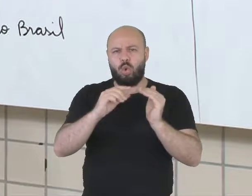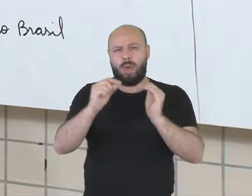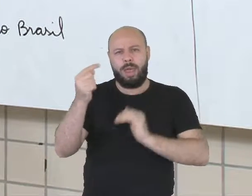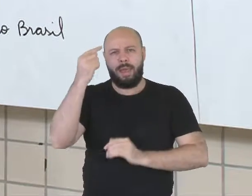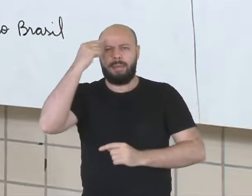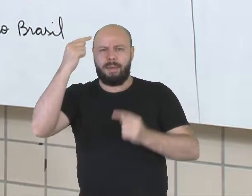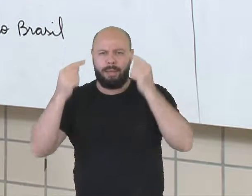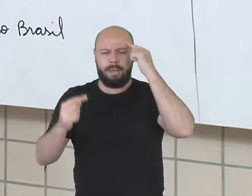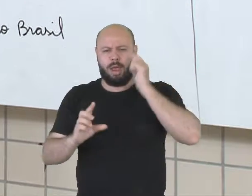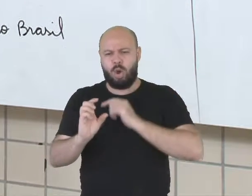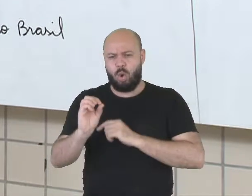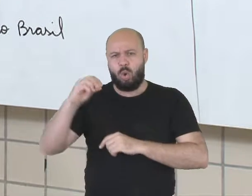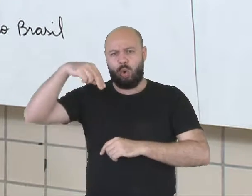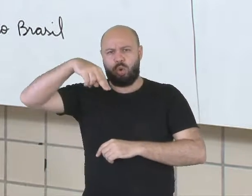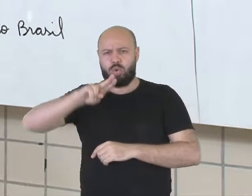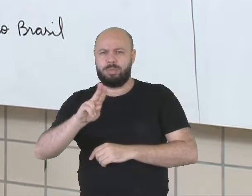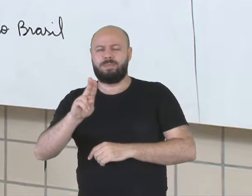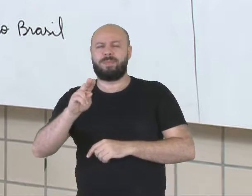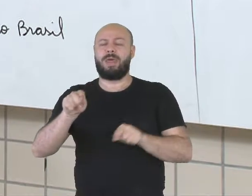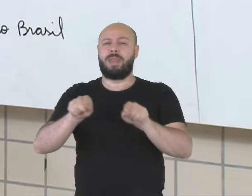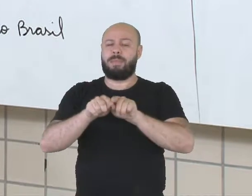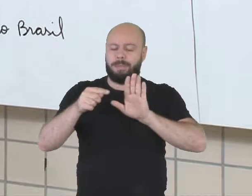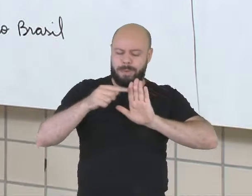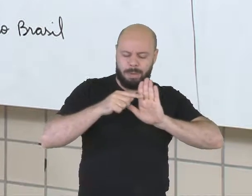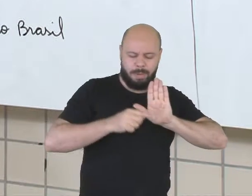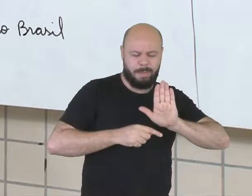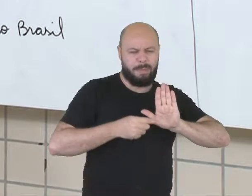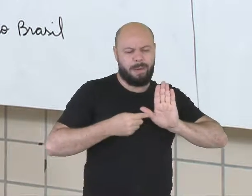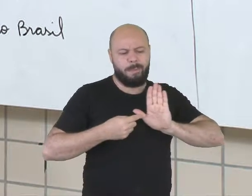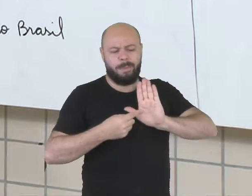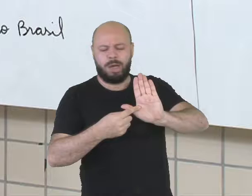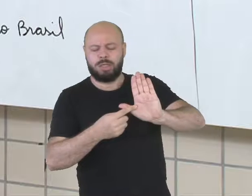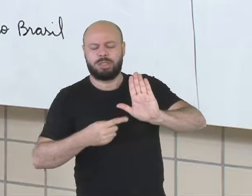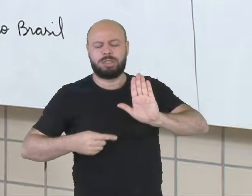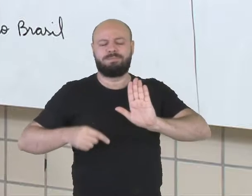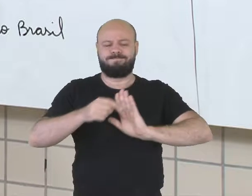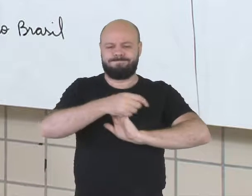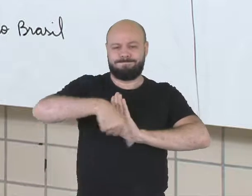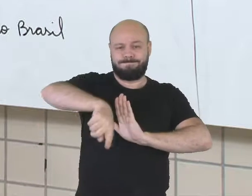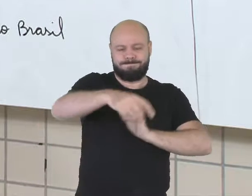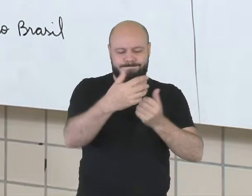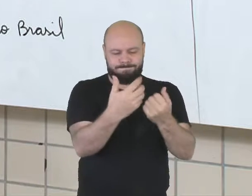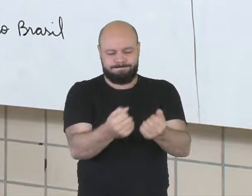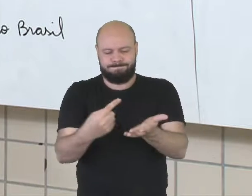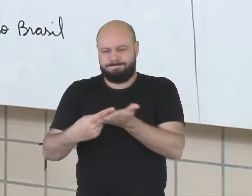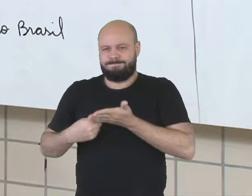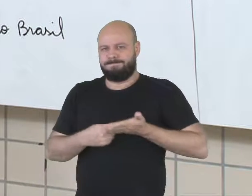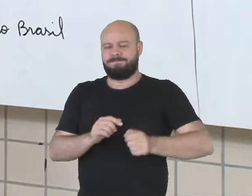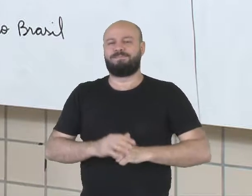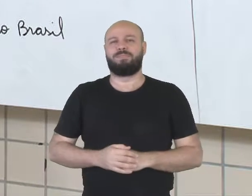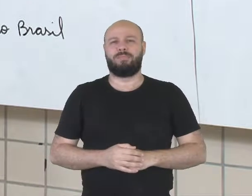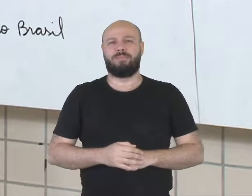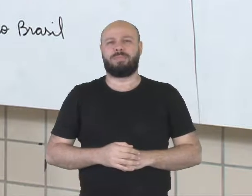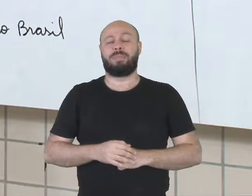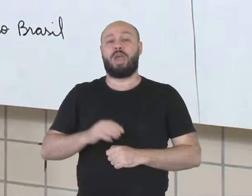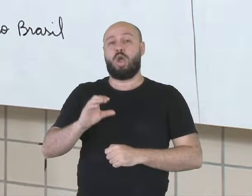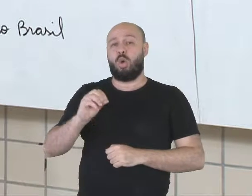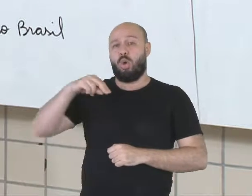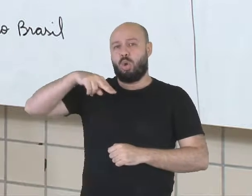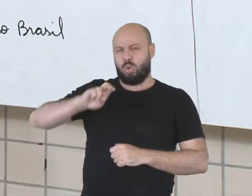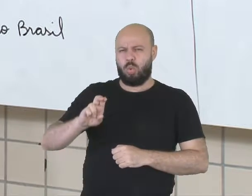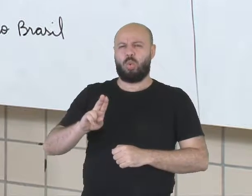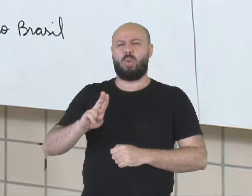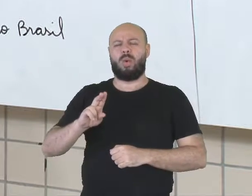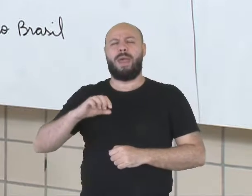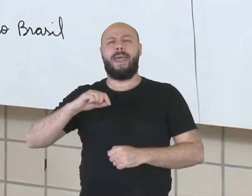da ONU e também com os parâmetros que a ONU determina. A ONU, ela é um organismo internacional